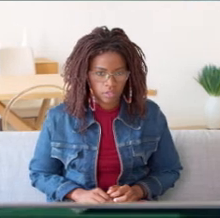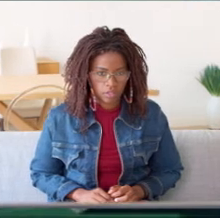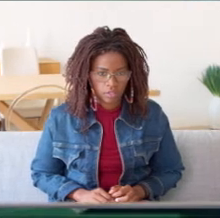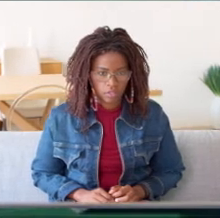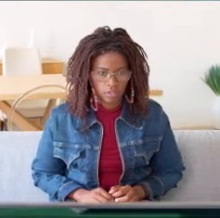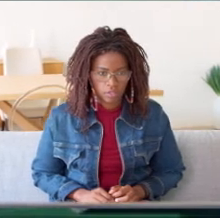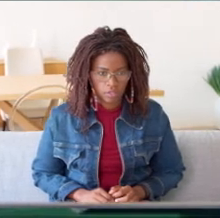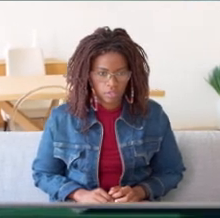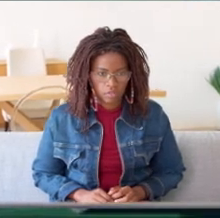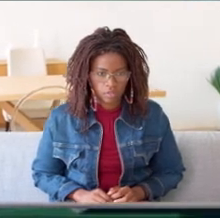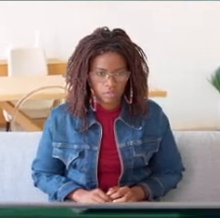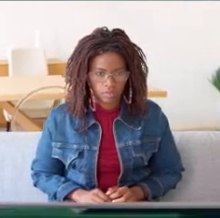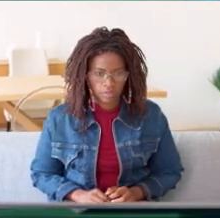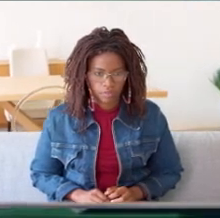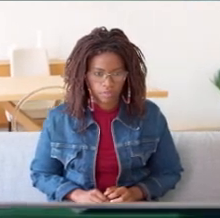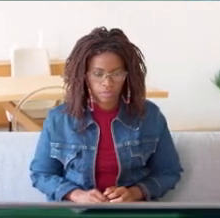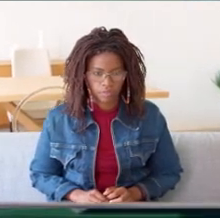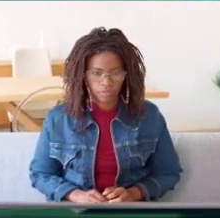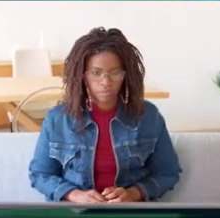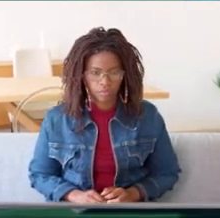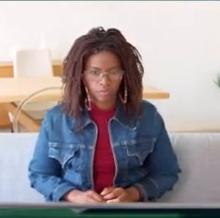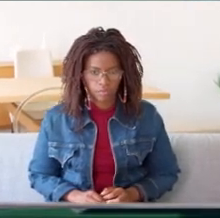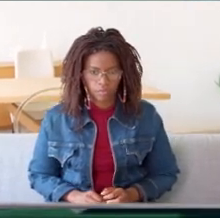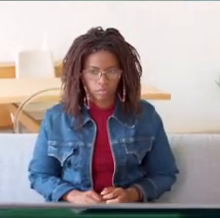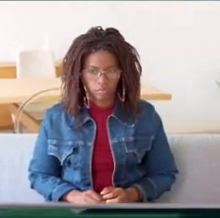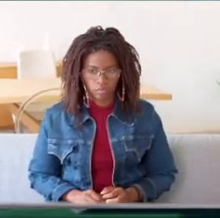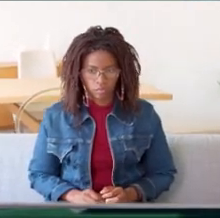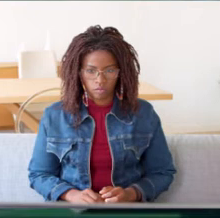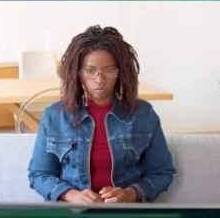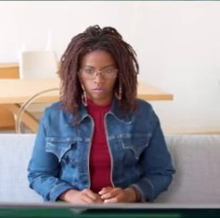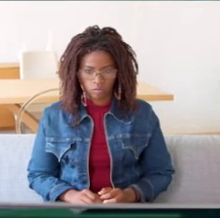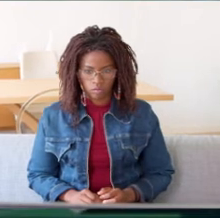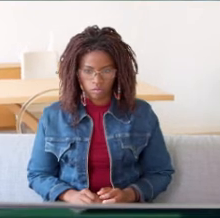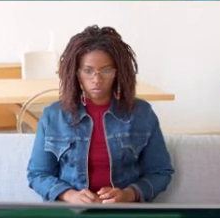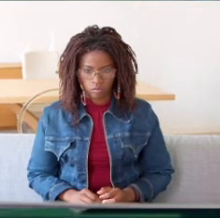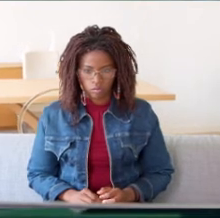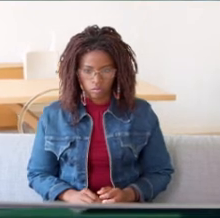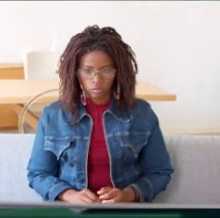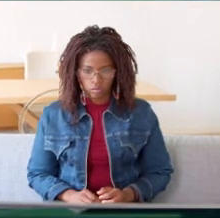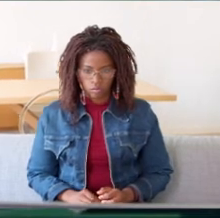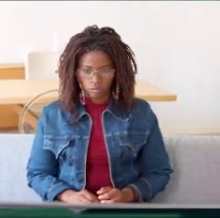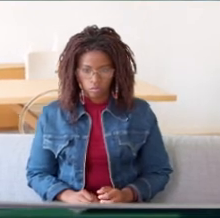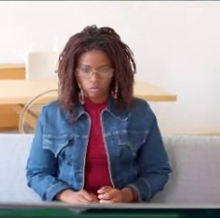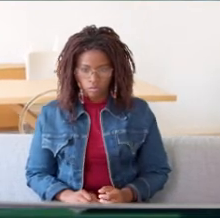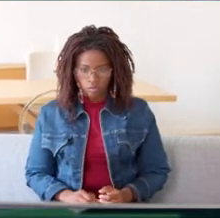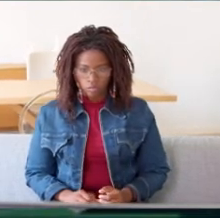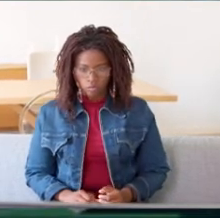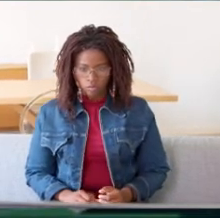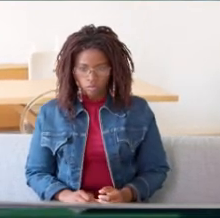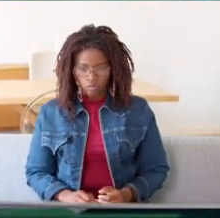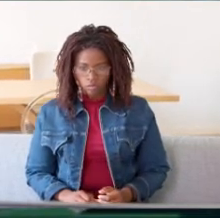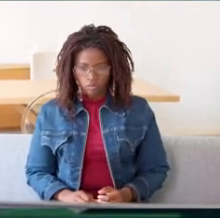então acho que é o início de trabalho não vejo nada demais acho que ele cometeu erros evidentes ele cometeu erros que só era isso olha seu trabalho